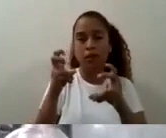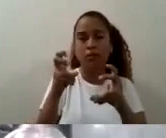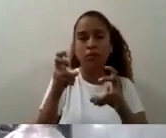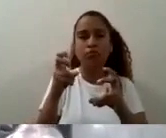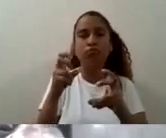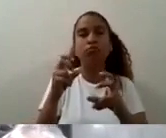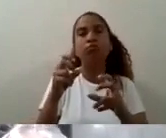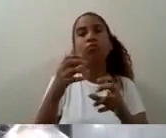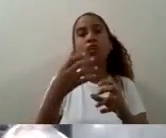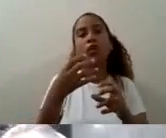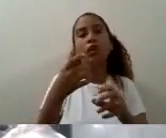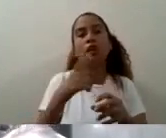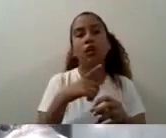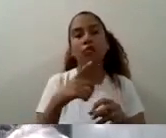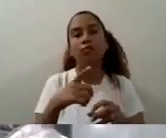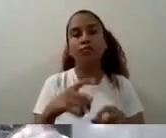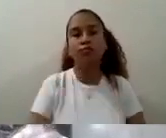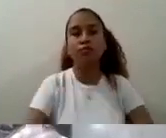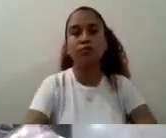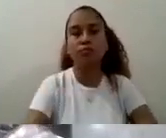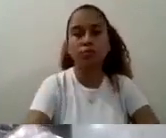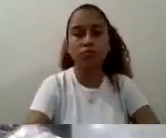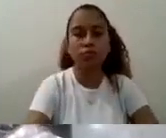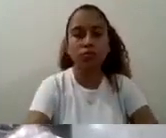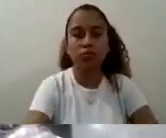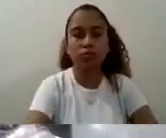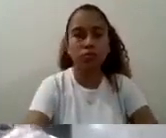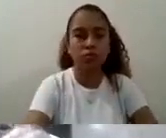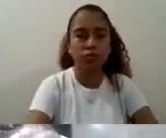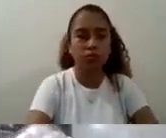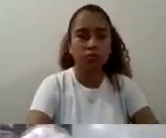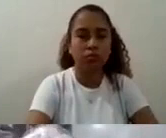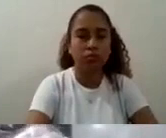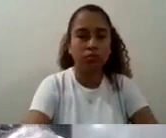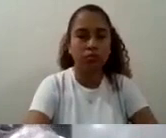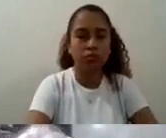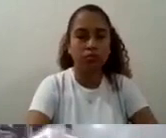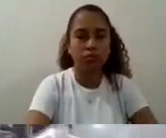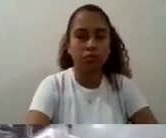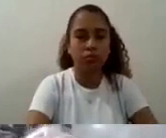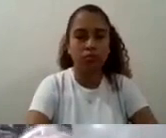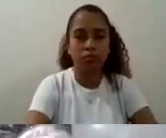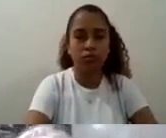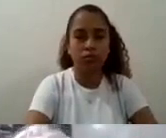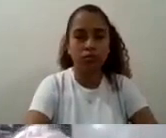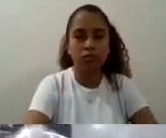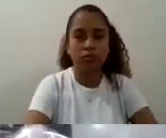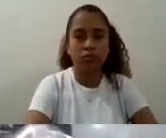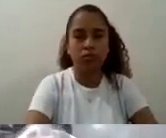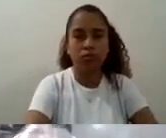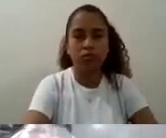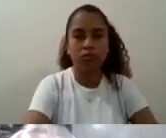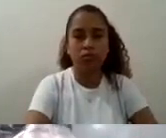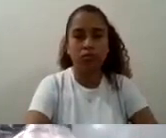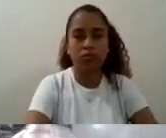a campanha vêm das mais variadas comunidades, igrejas, expressões de fé